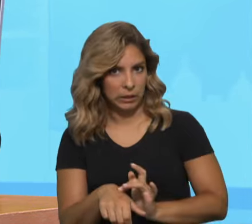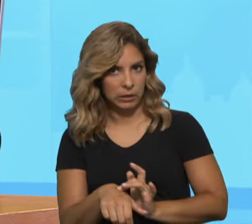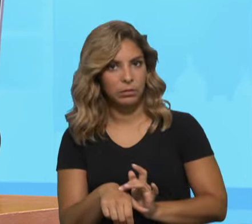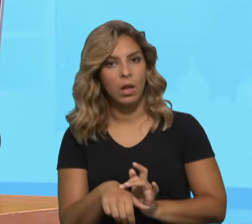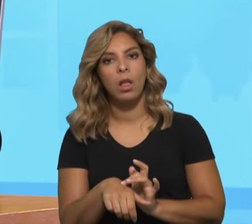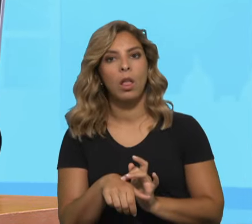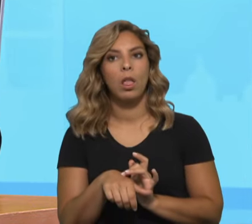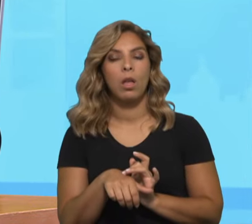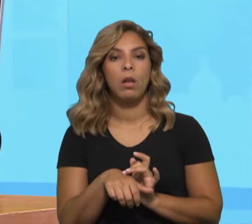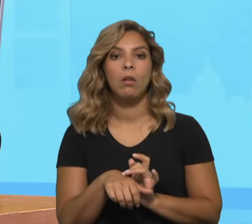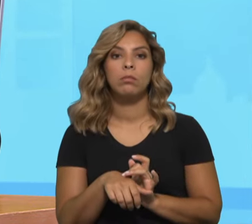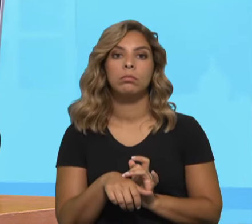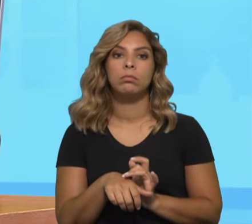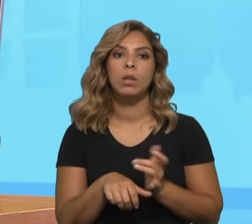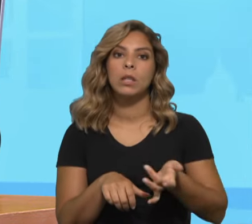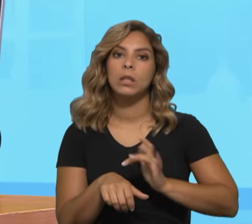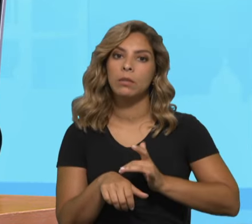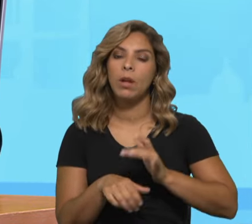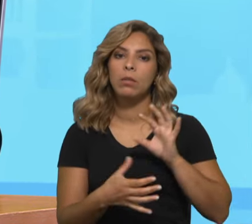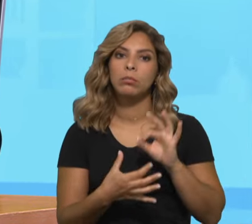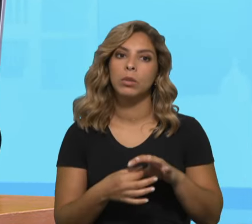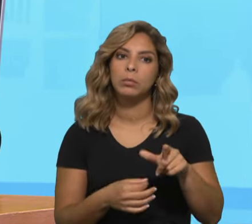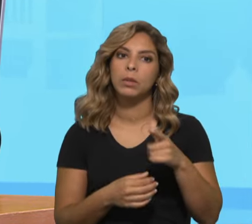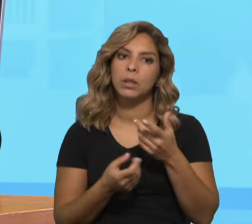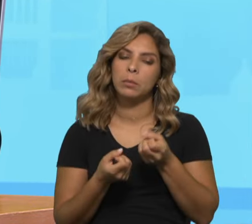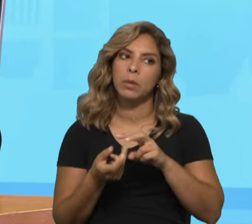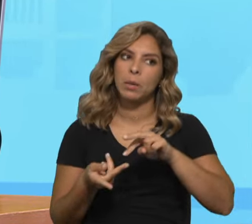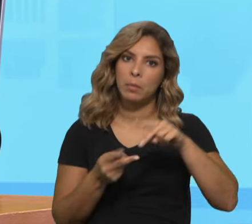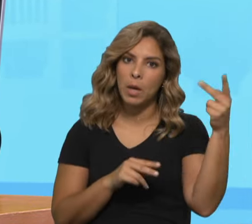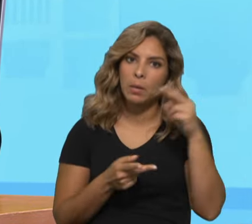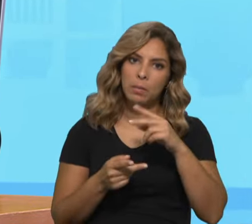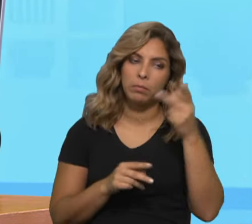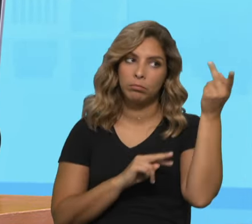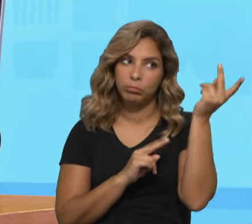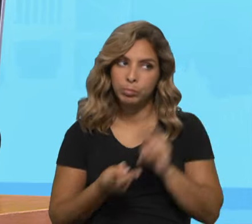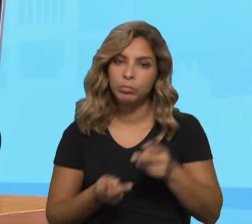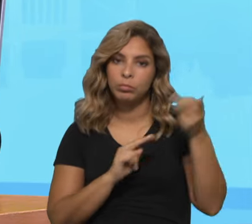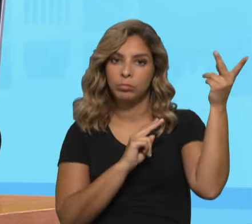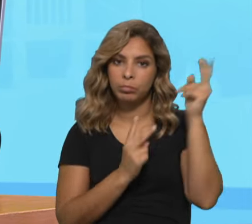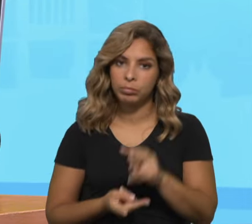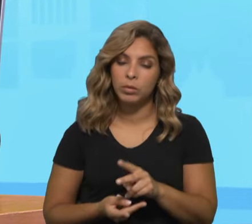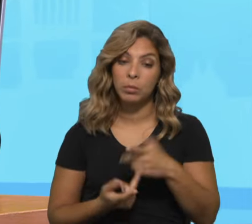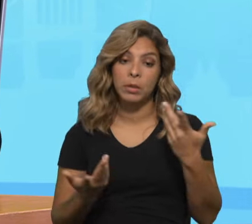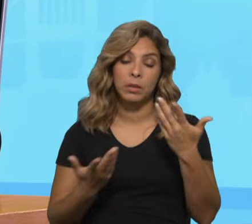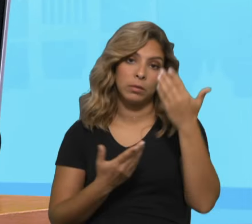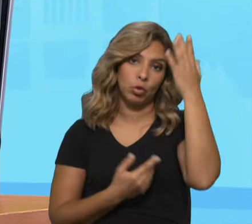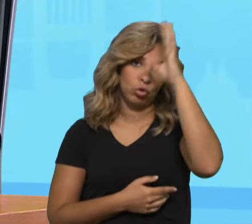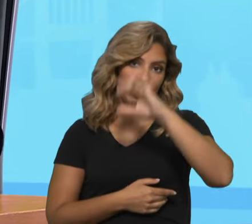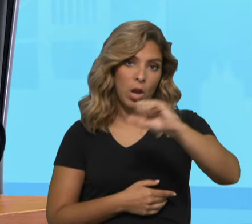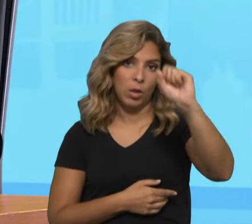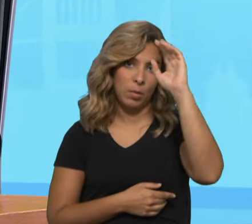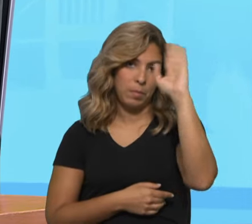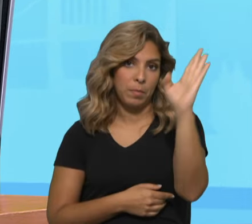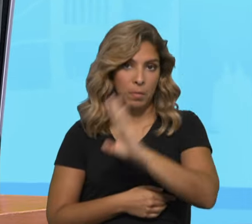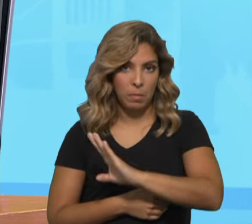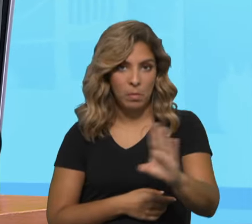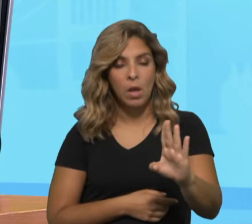de maior migração, porque o Estado, como sabemos, está a braços como